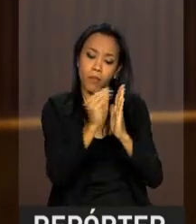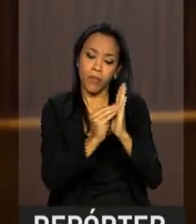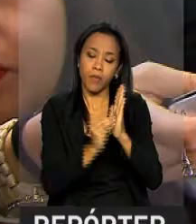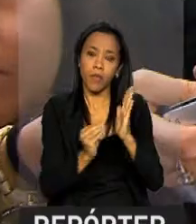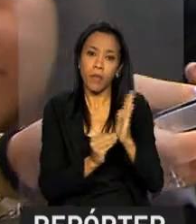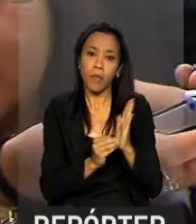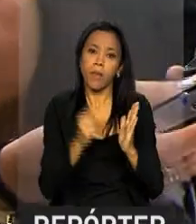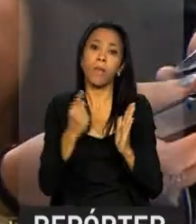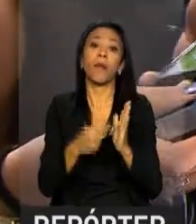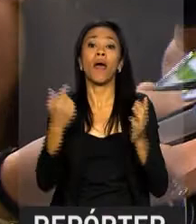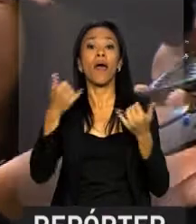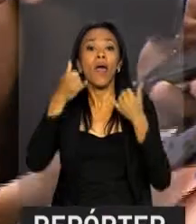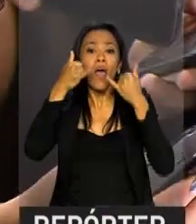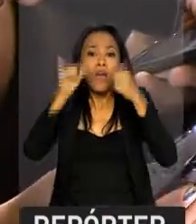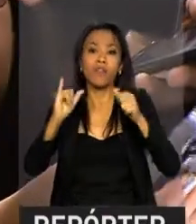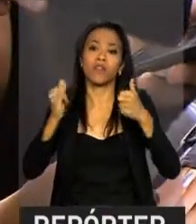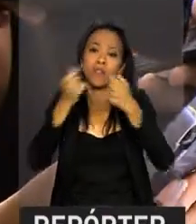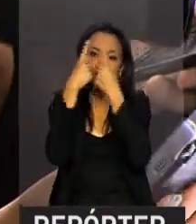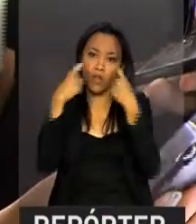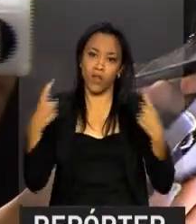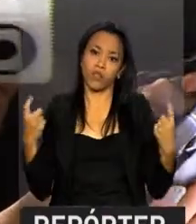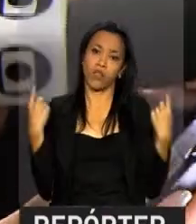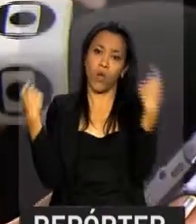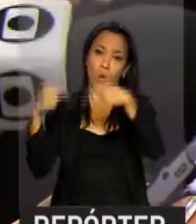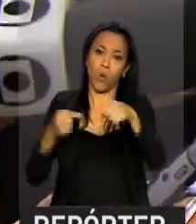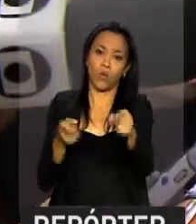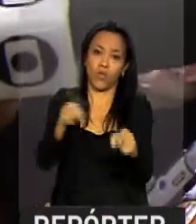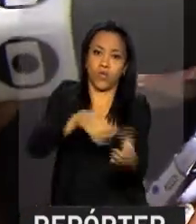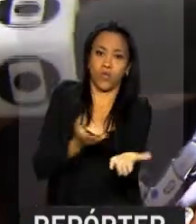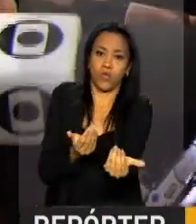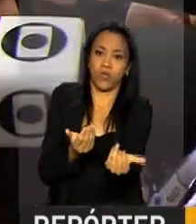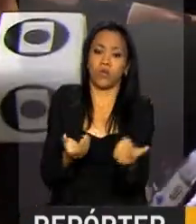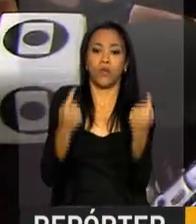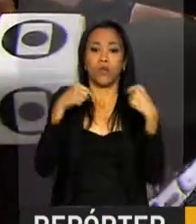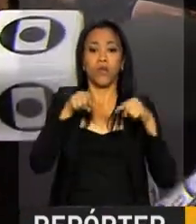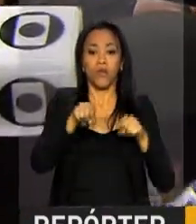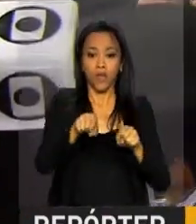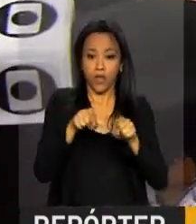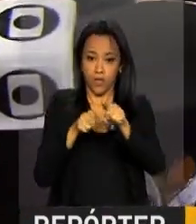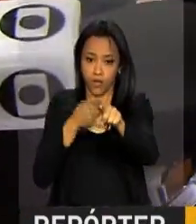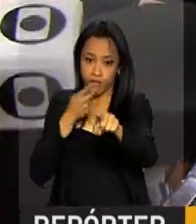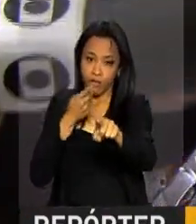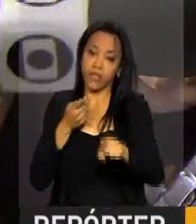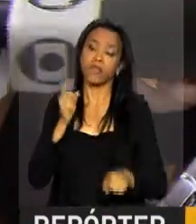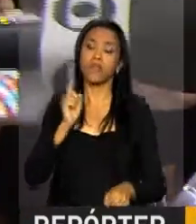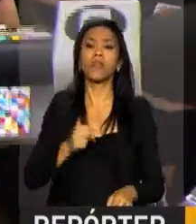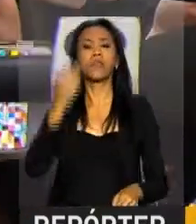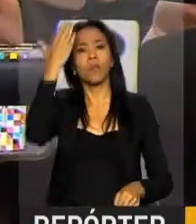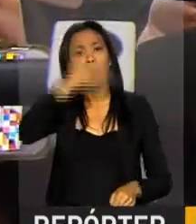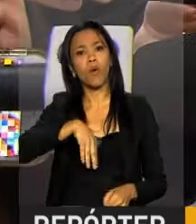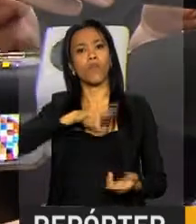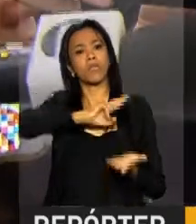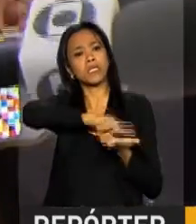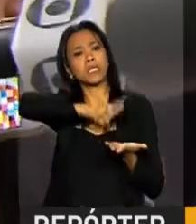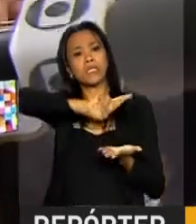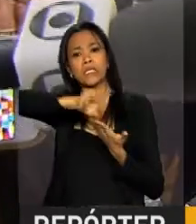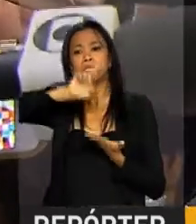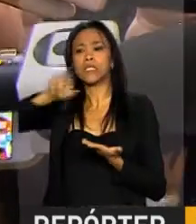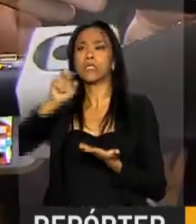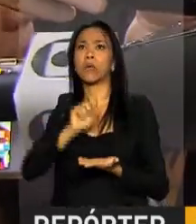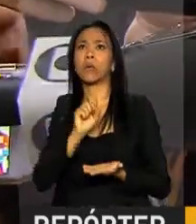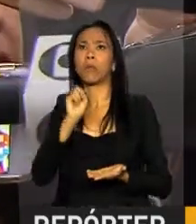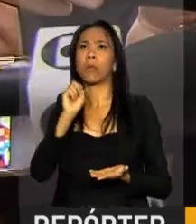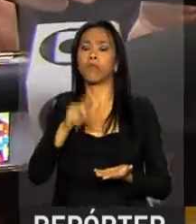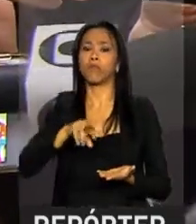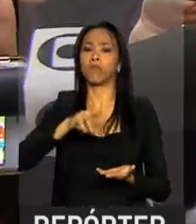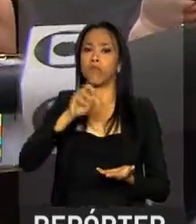juventude nós fizemos uma composição do conselho e de uma forma plural se apresenta bem a diversidade do país eu acho